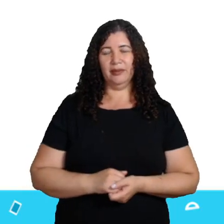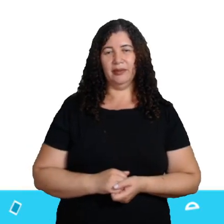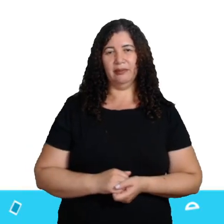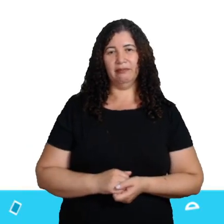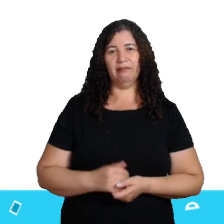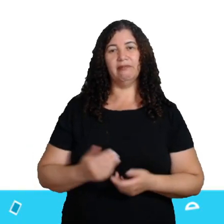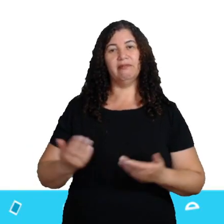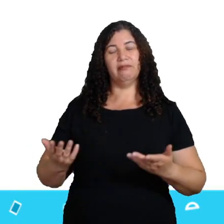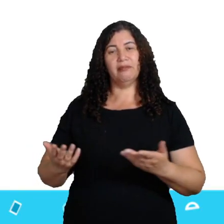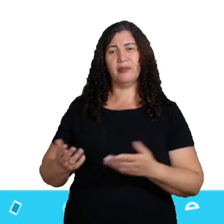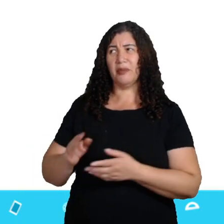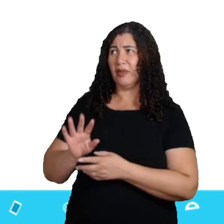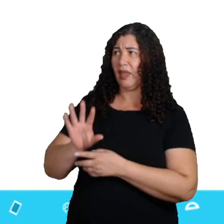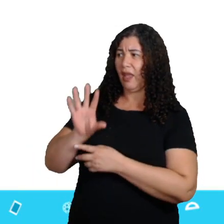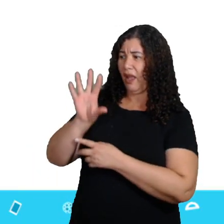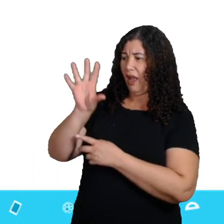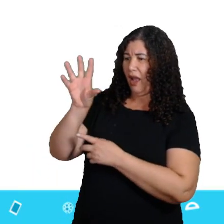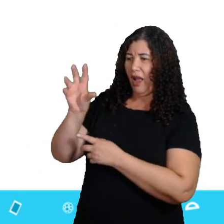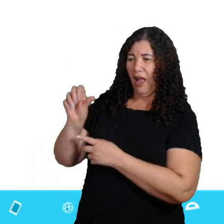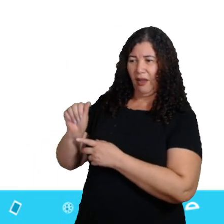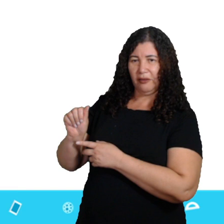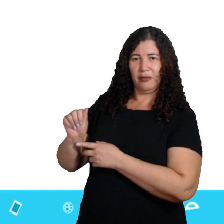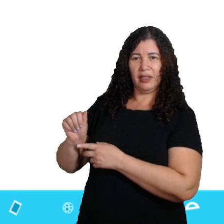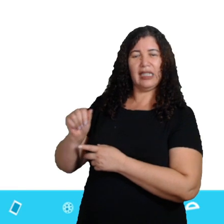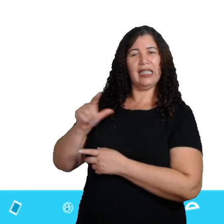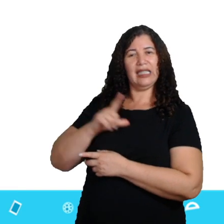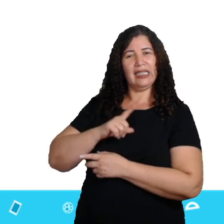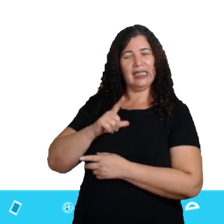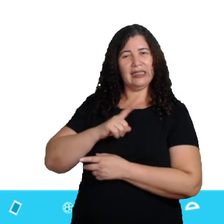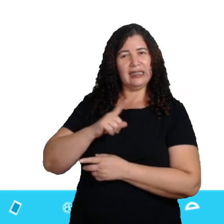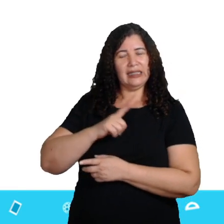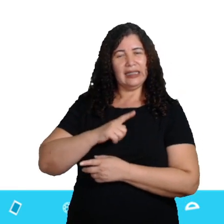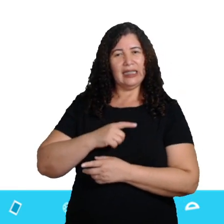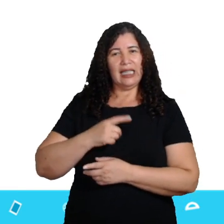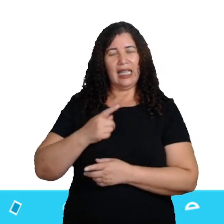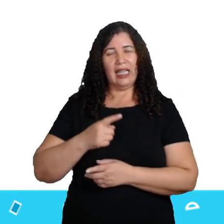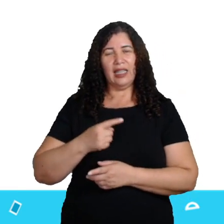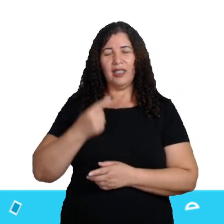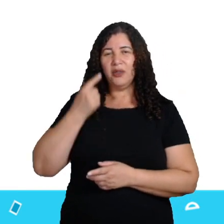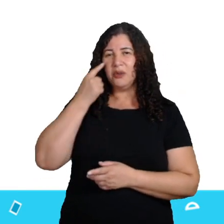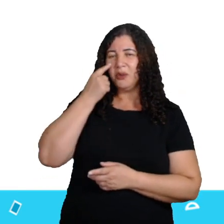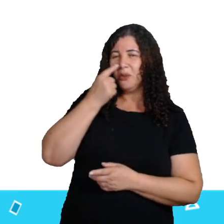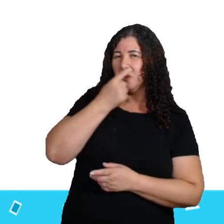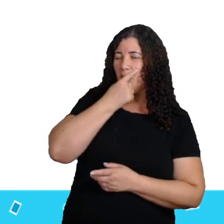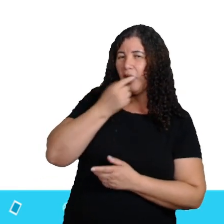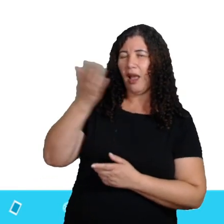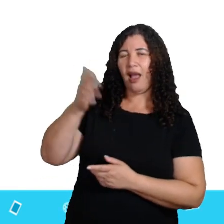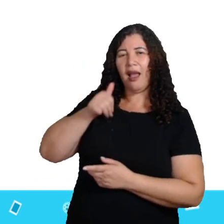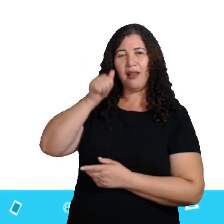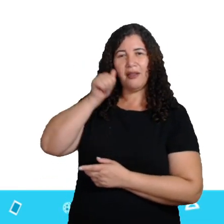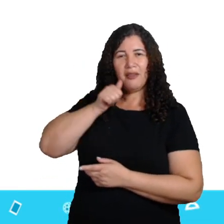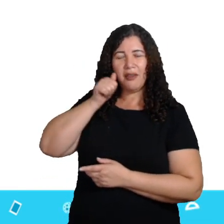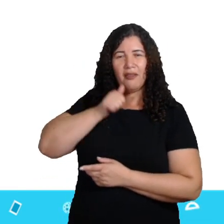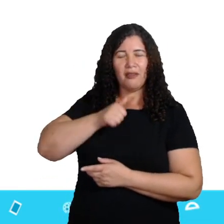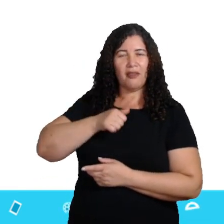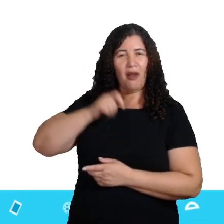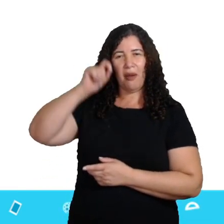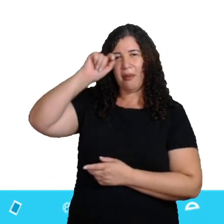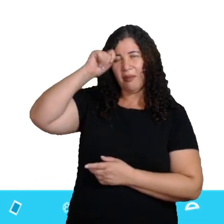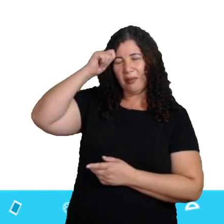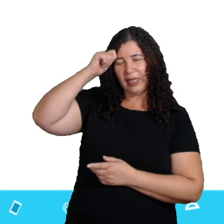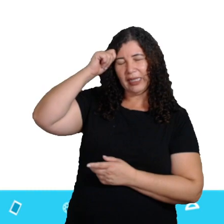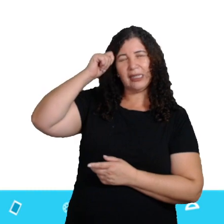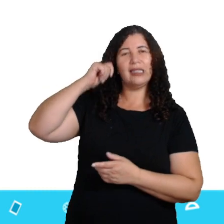Que África está estampada nas pupilas dessa avó negra que